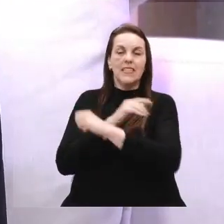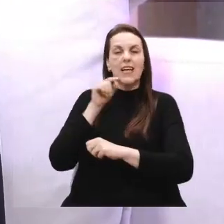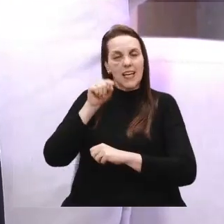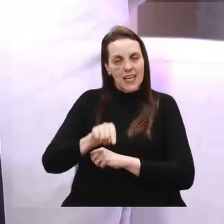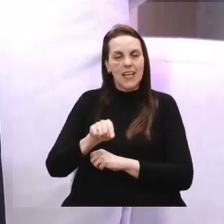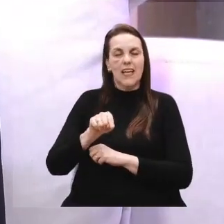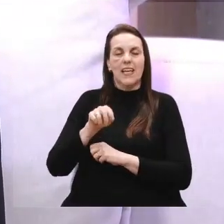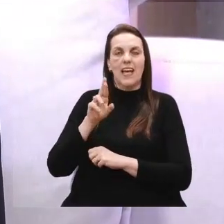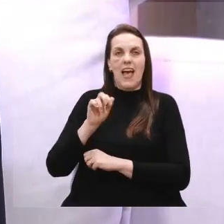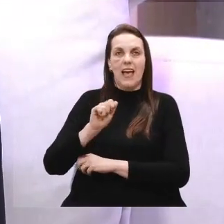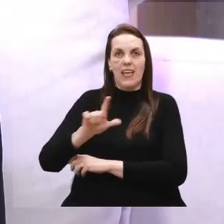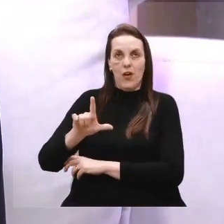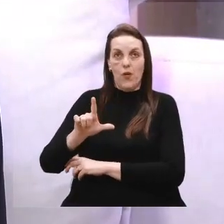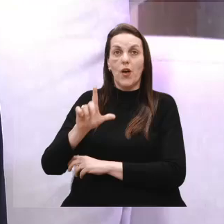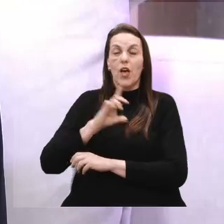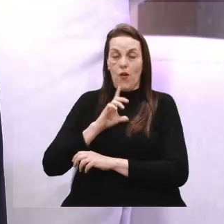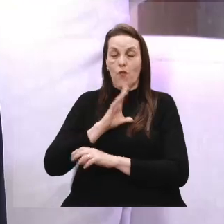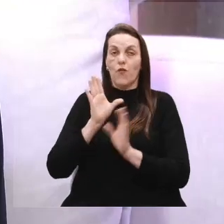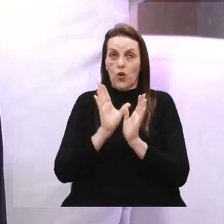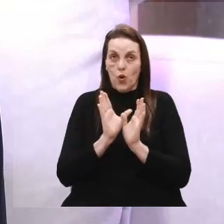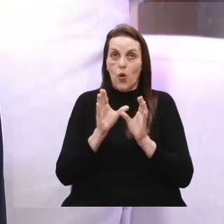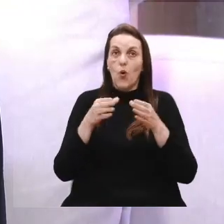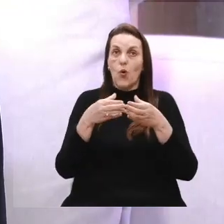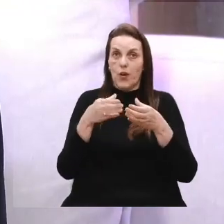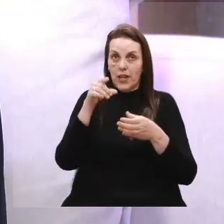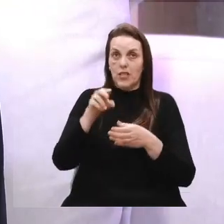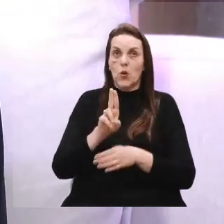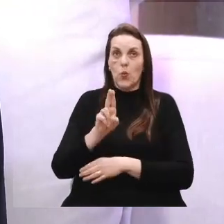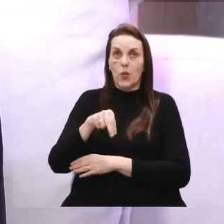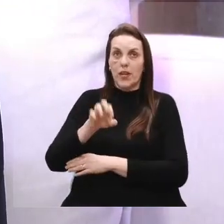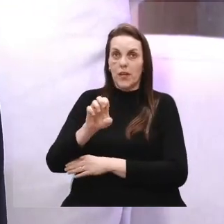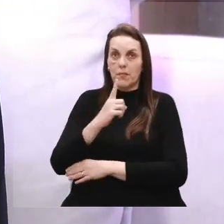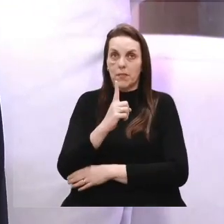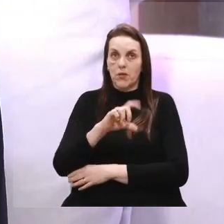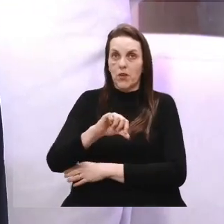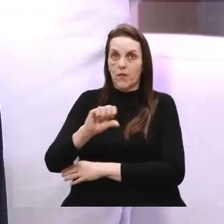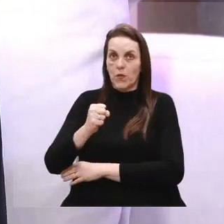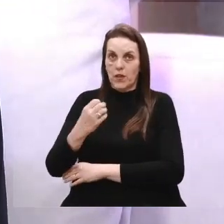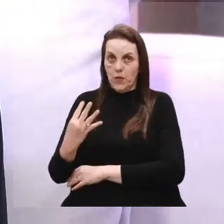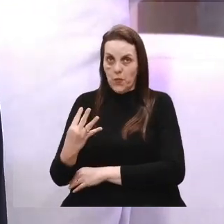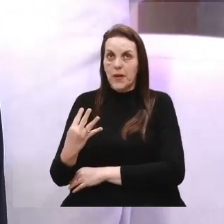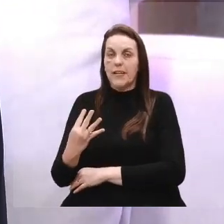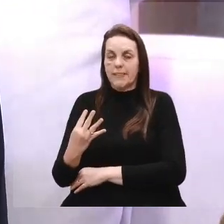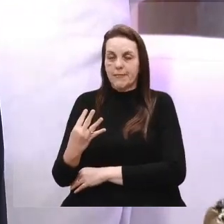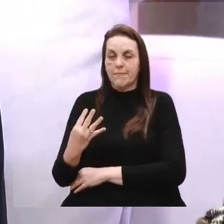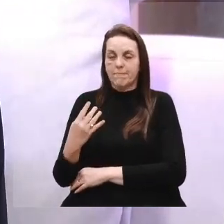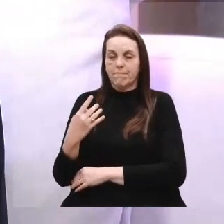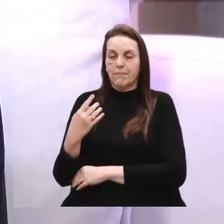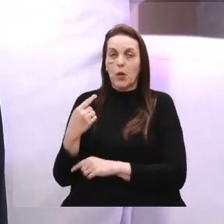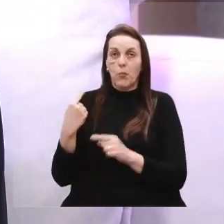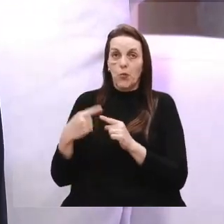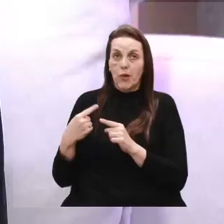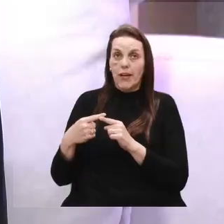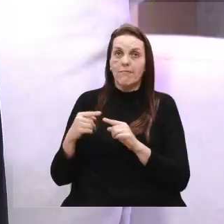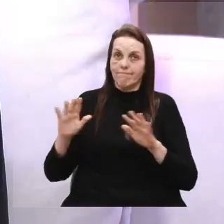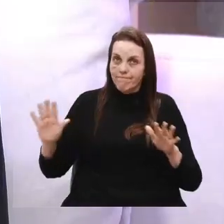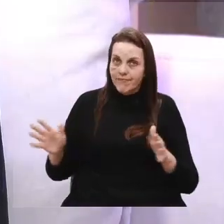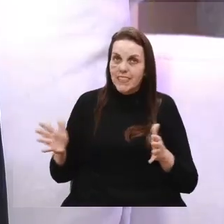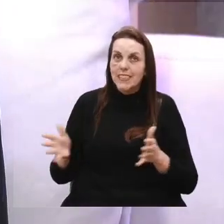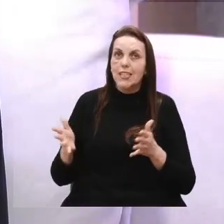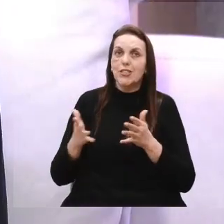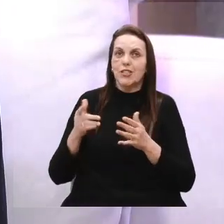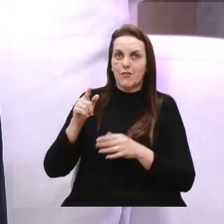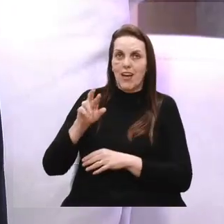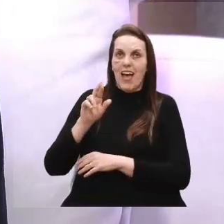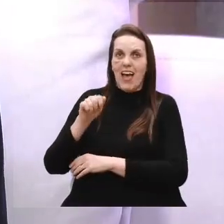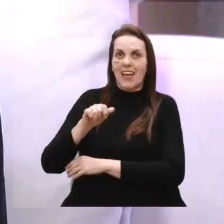Raquel. Eu fui ao Congresso da UNE de 1984 por conta do